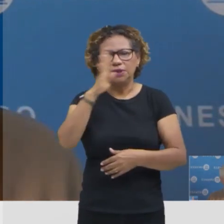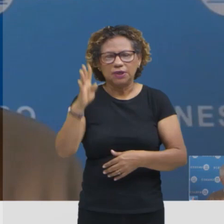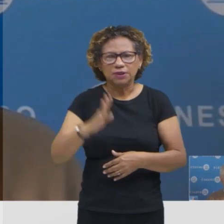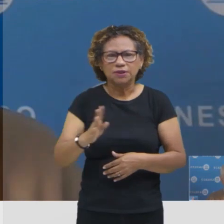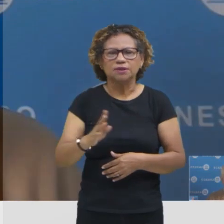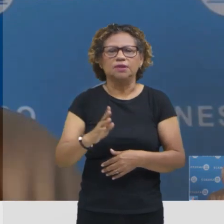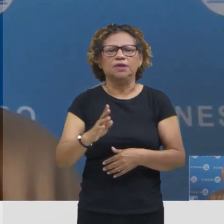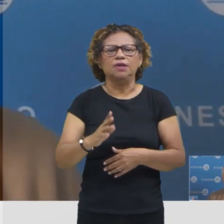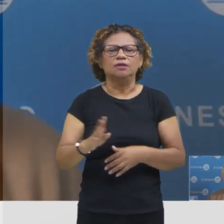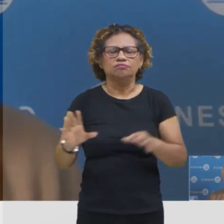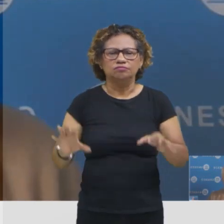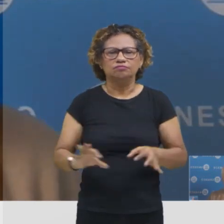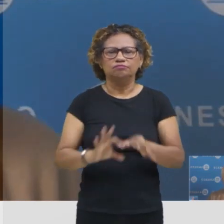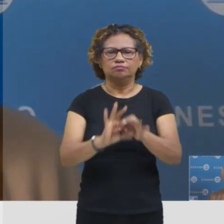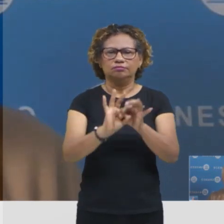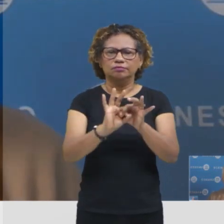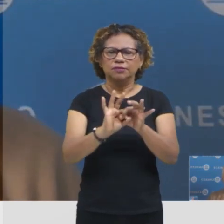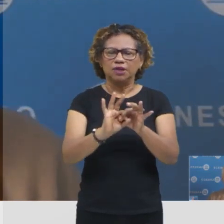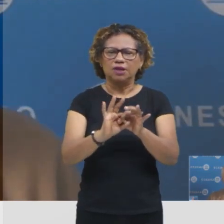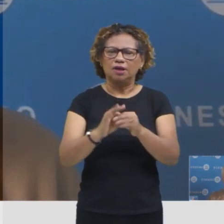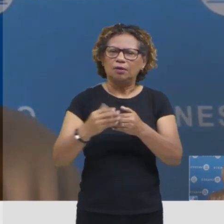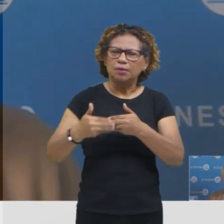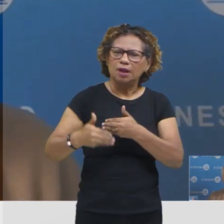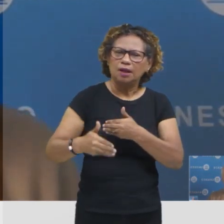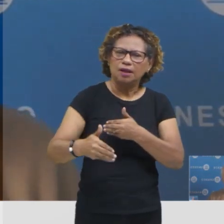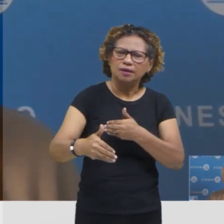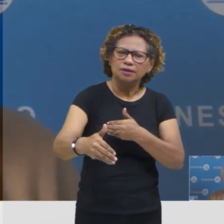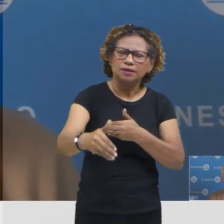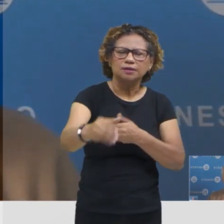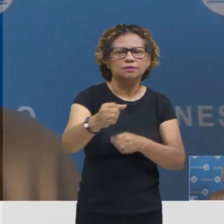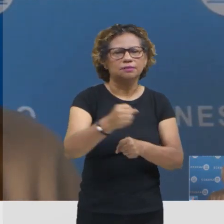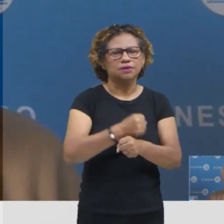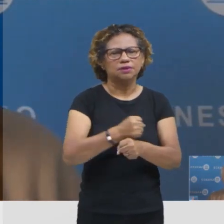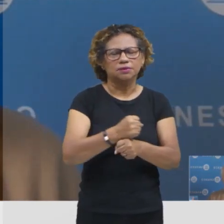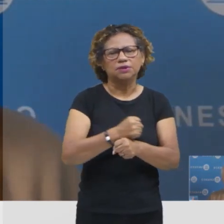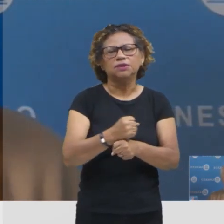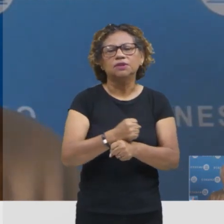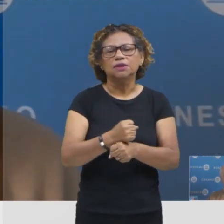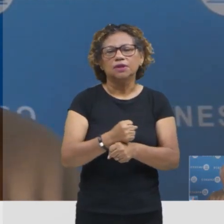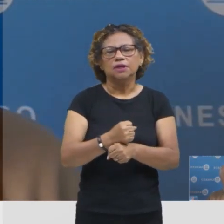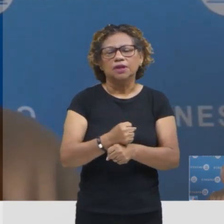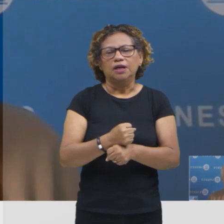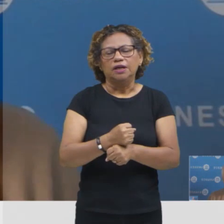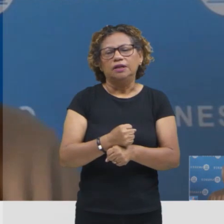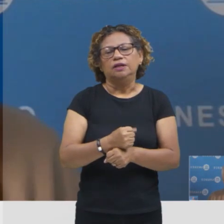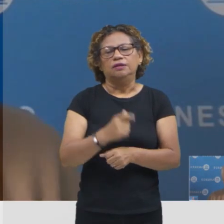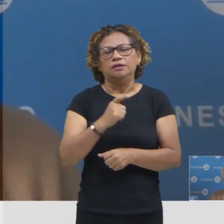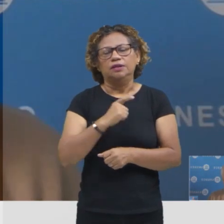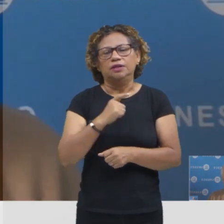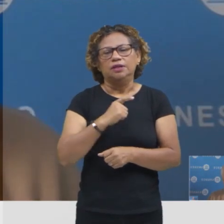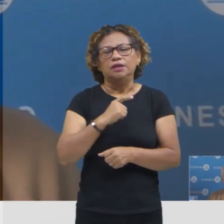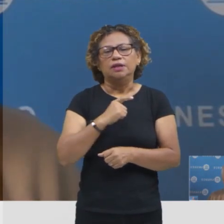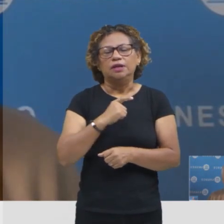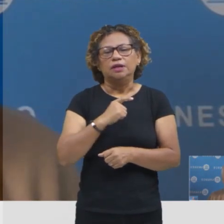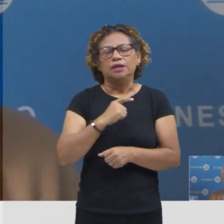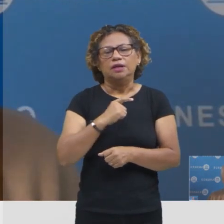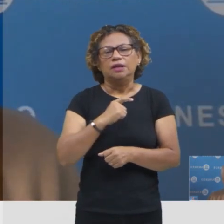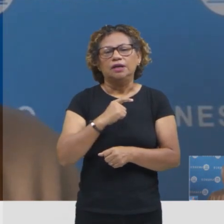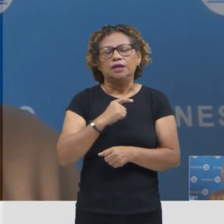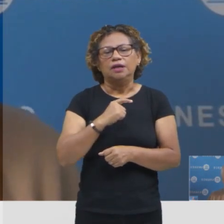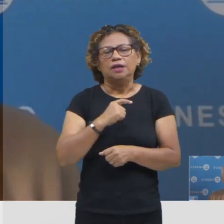os colegas brasileiros me deram ao longo de muitos anos e quero e sinto essa obrigação de